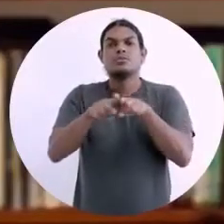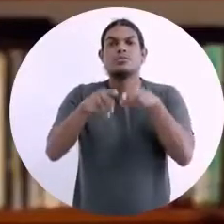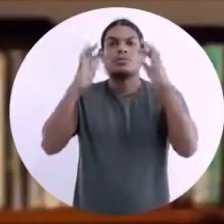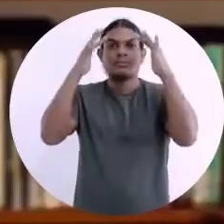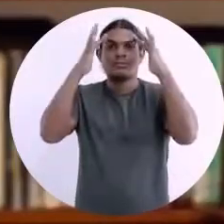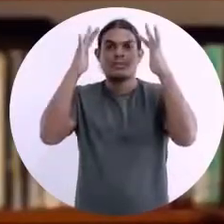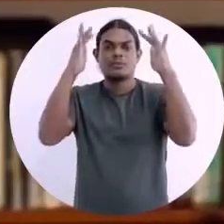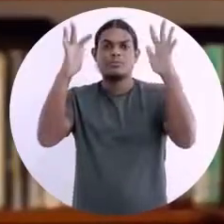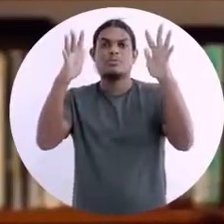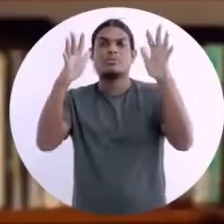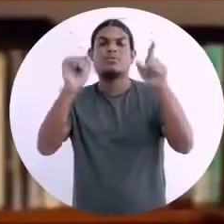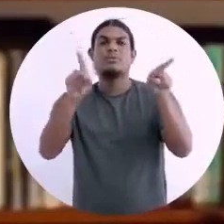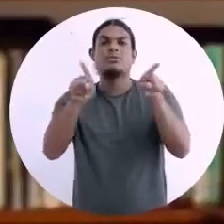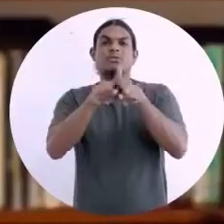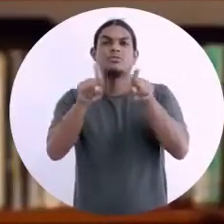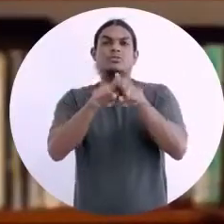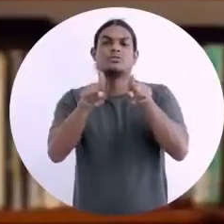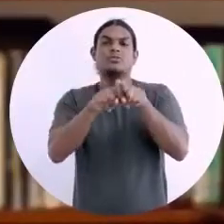Por exemplo,